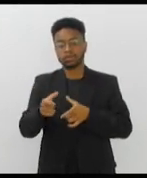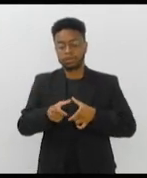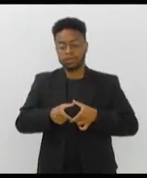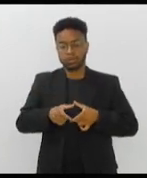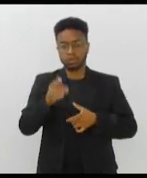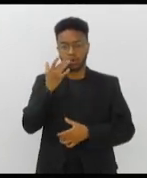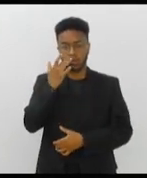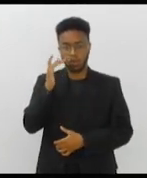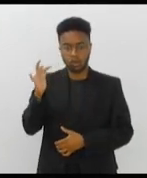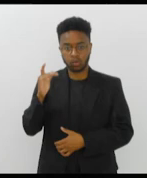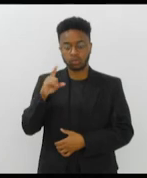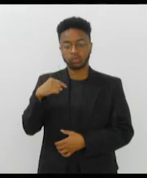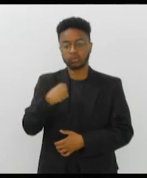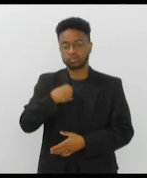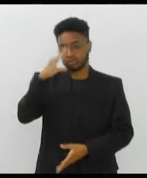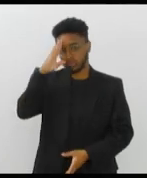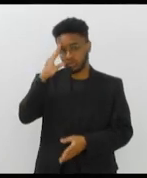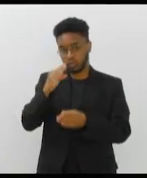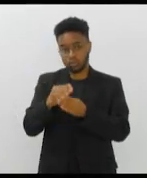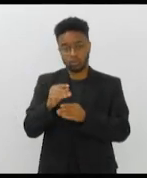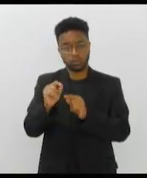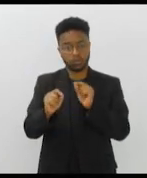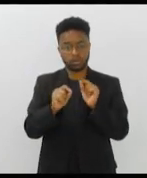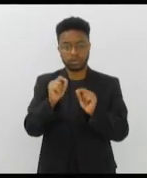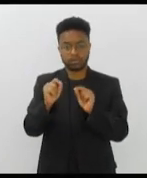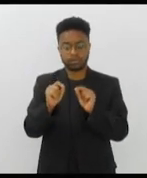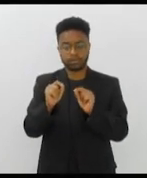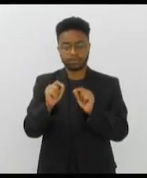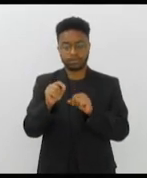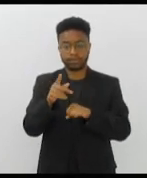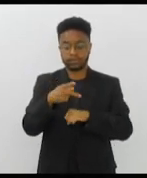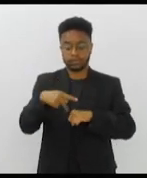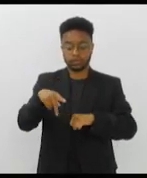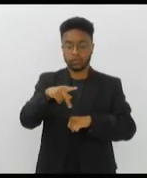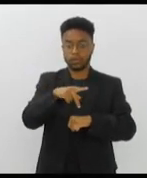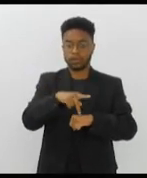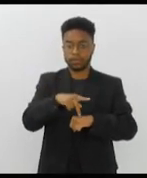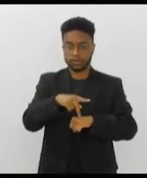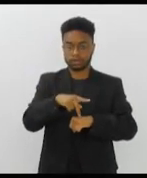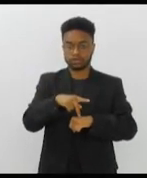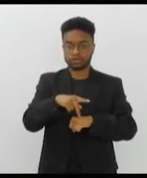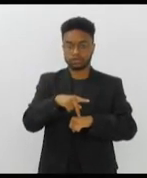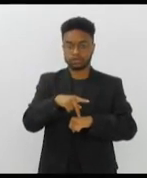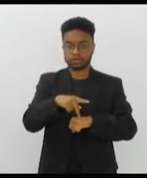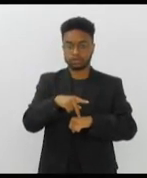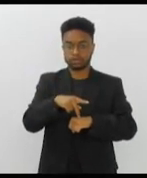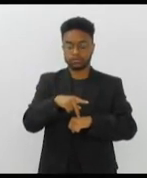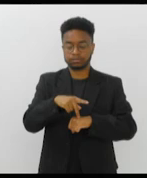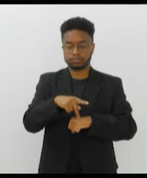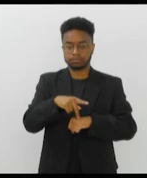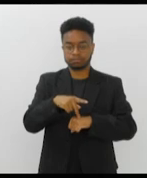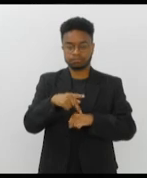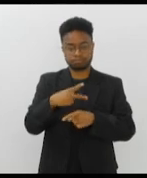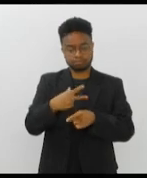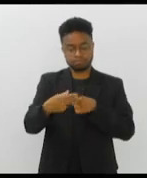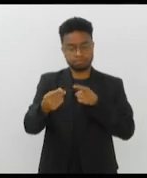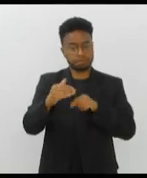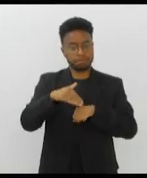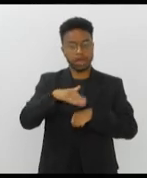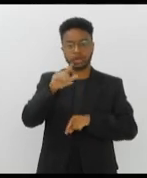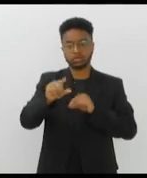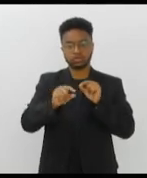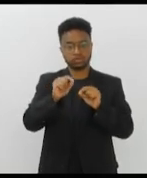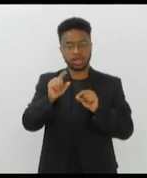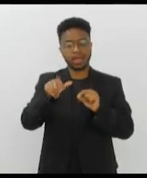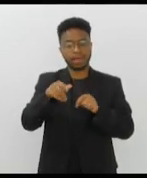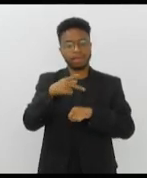gente conclui que os países de maior êxito são